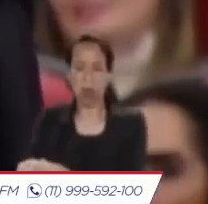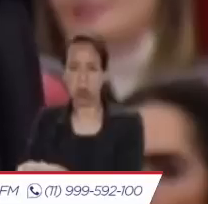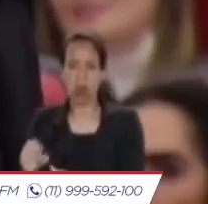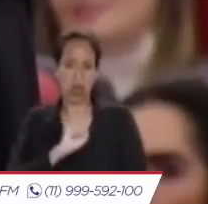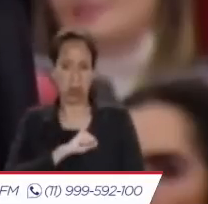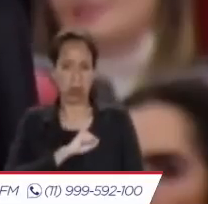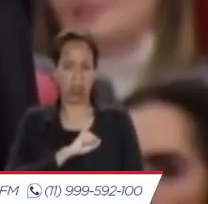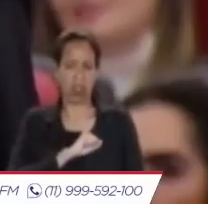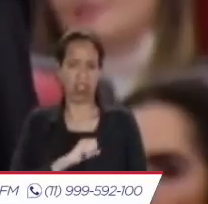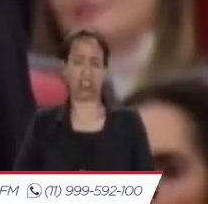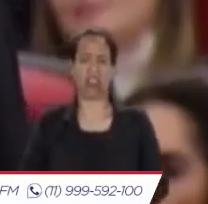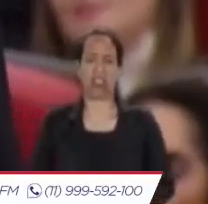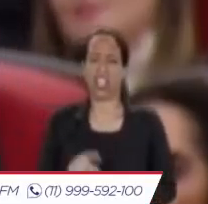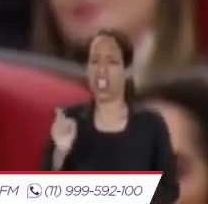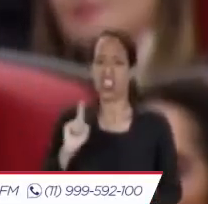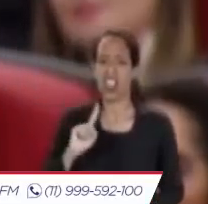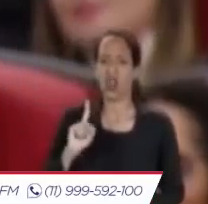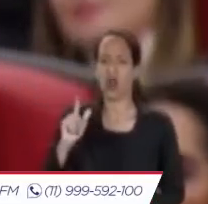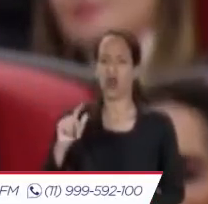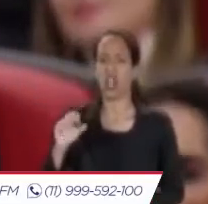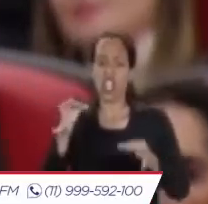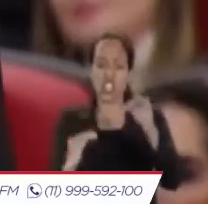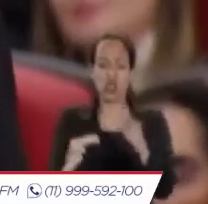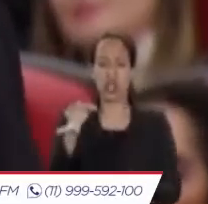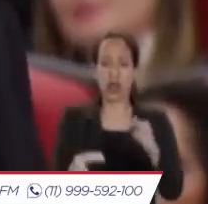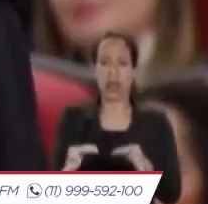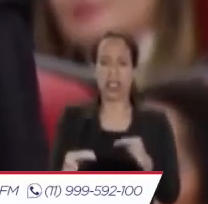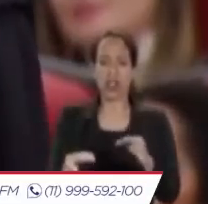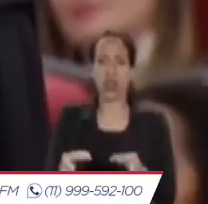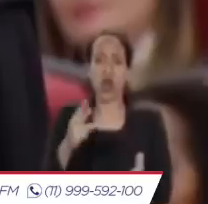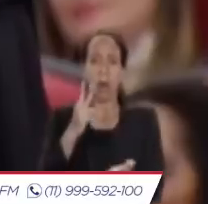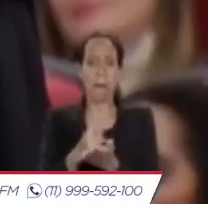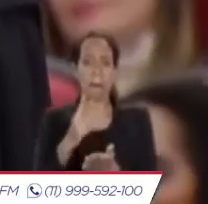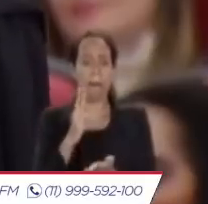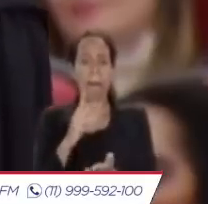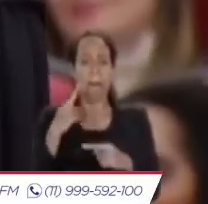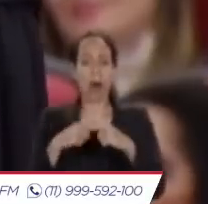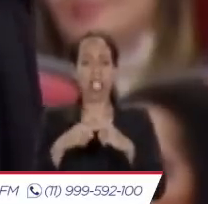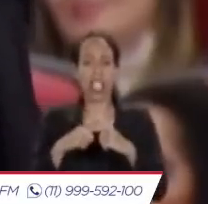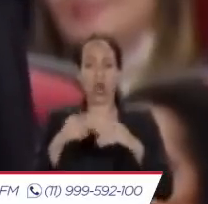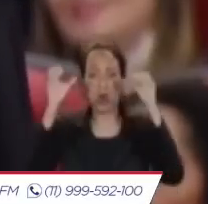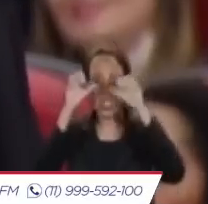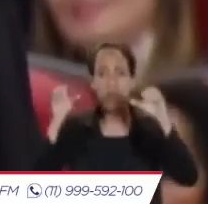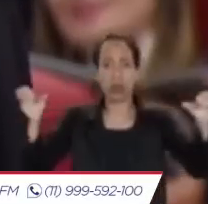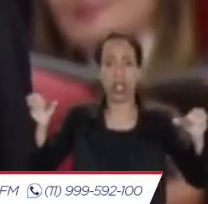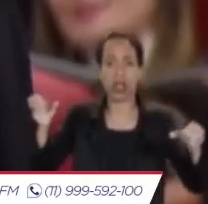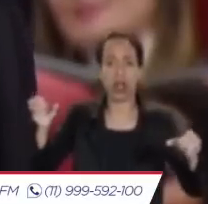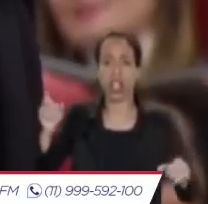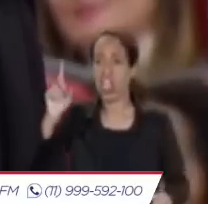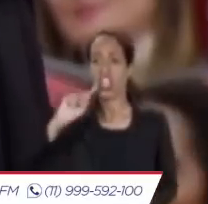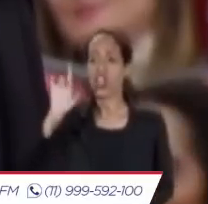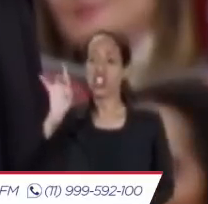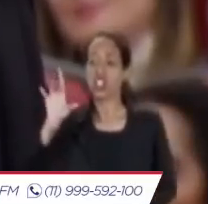barbárie. Não está em julgamento, mesmo porque o Tribunal Superior Eleitoral é um tribunal. Não